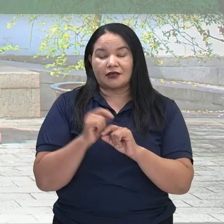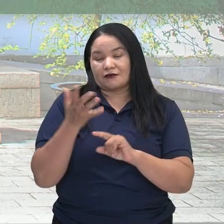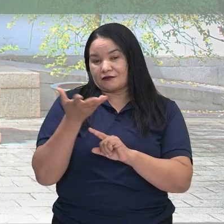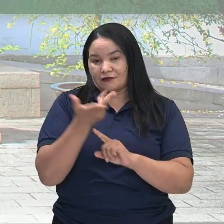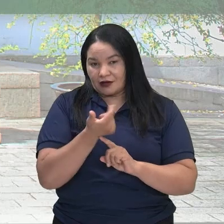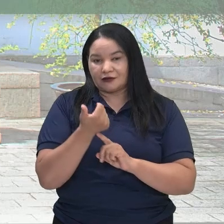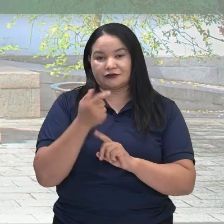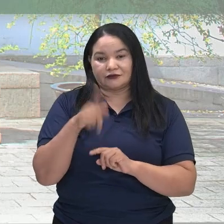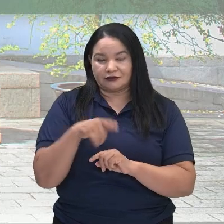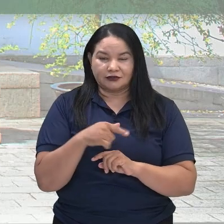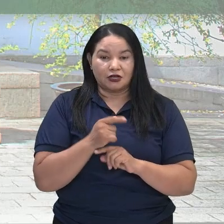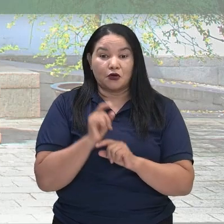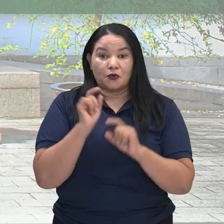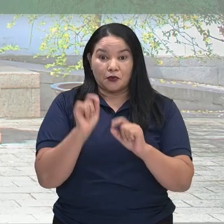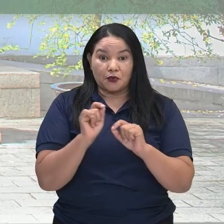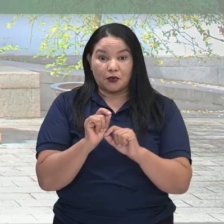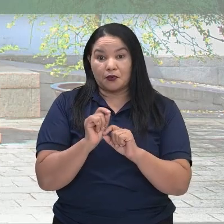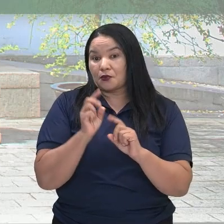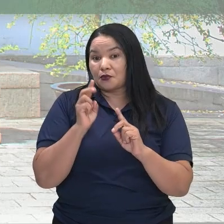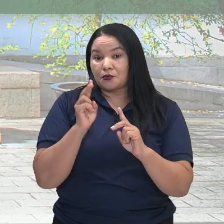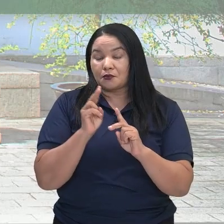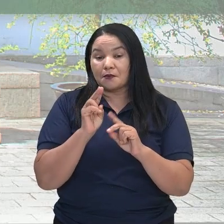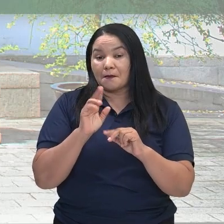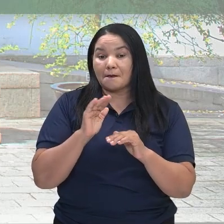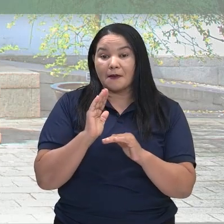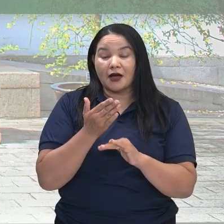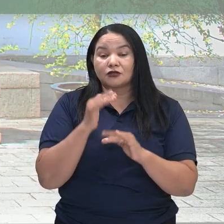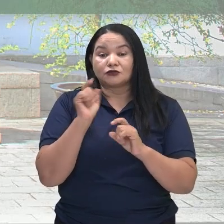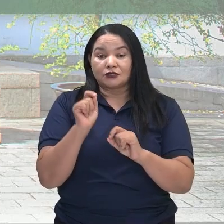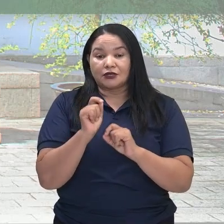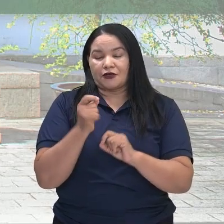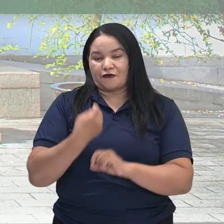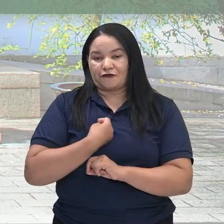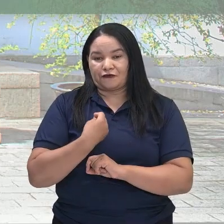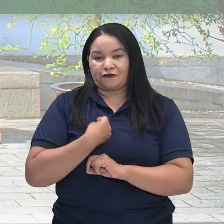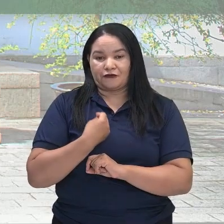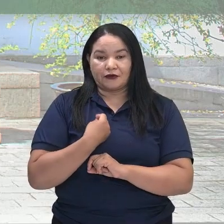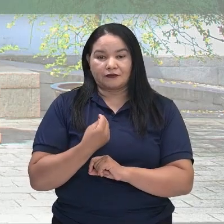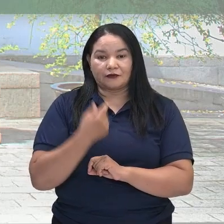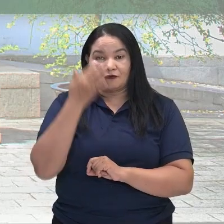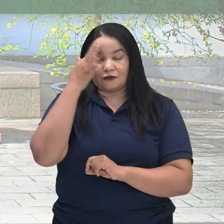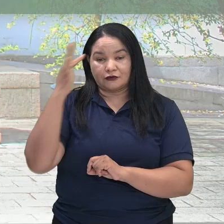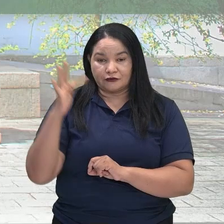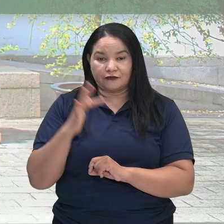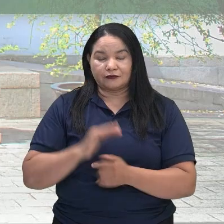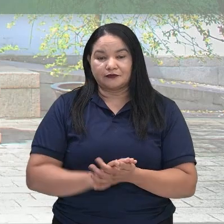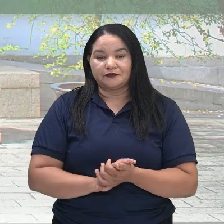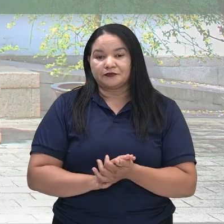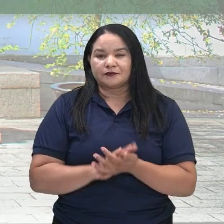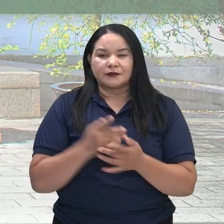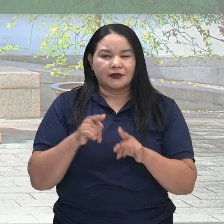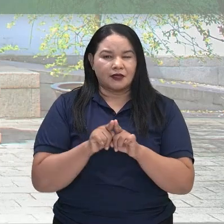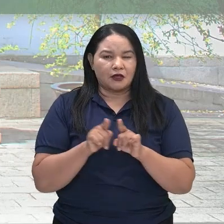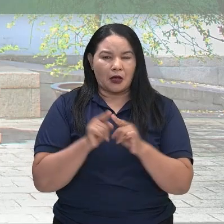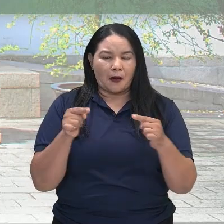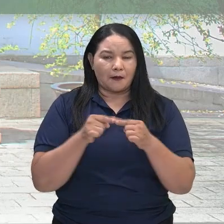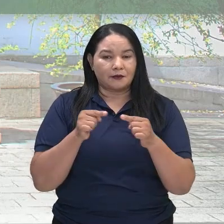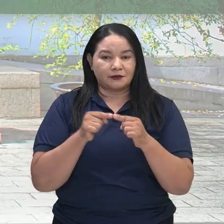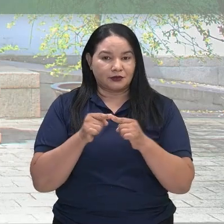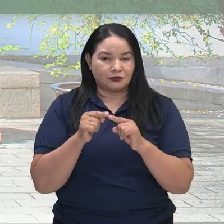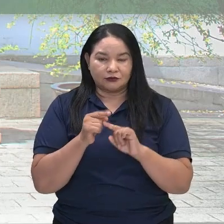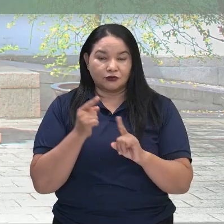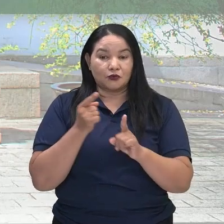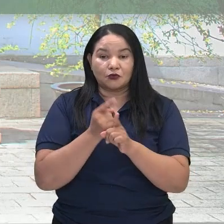Ele é uma forma de vida, uma filosofia de vida. De acordo com o que eles identificam como